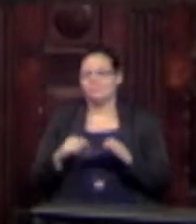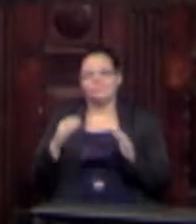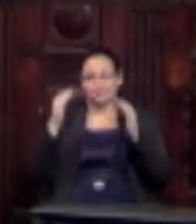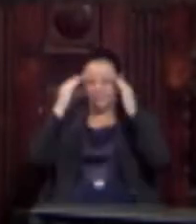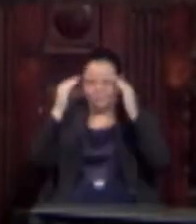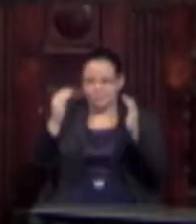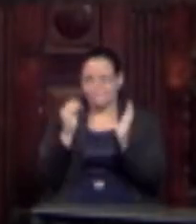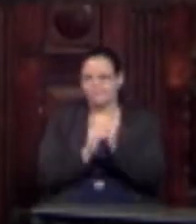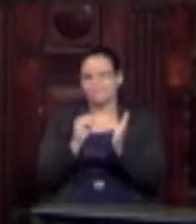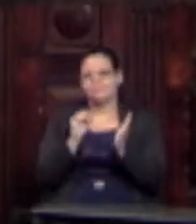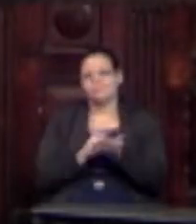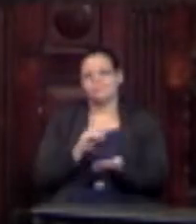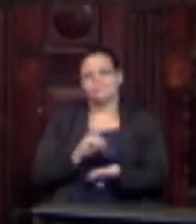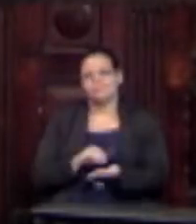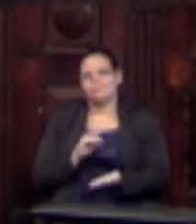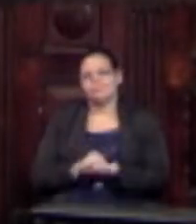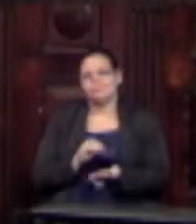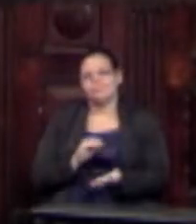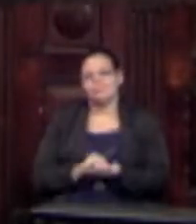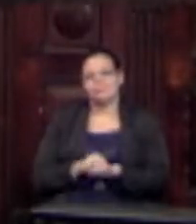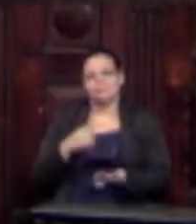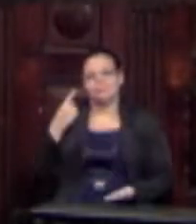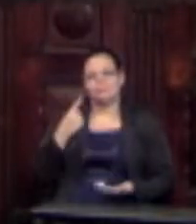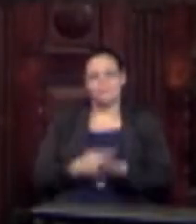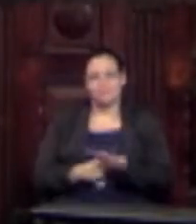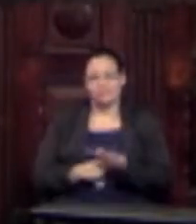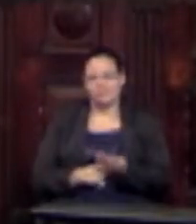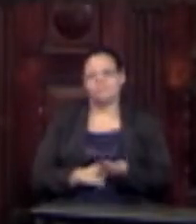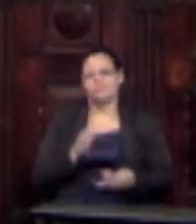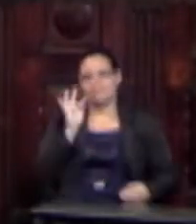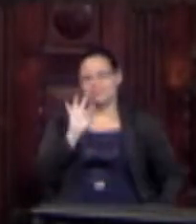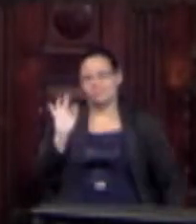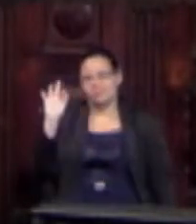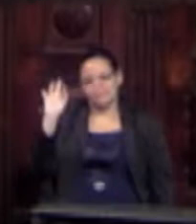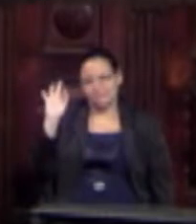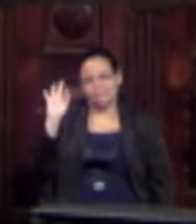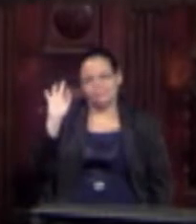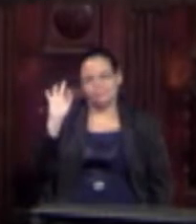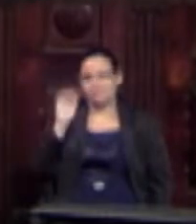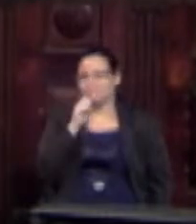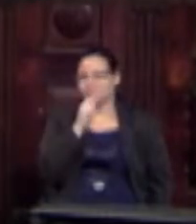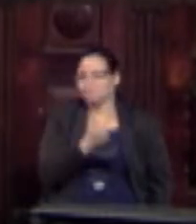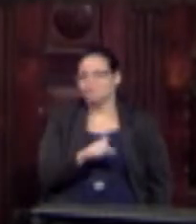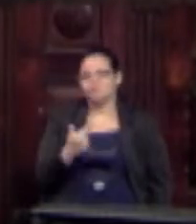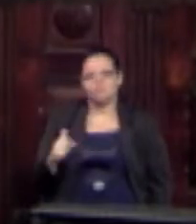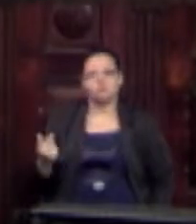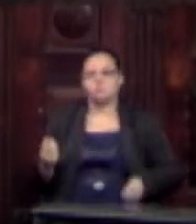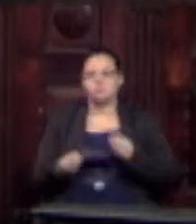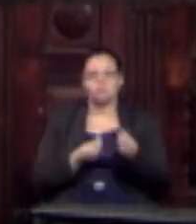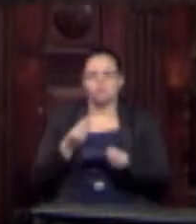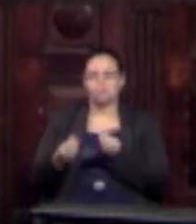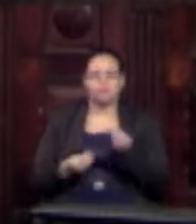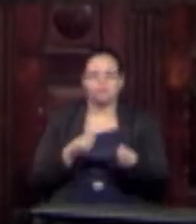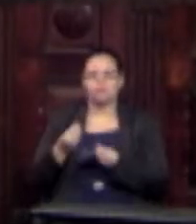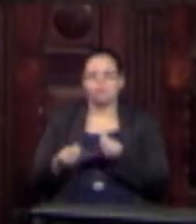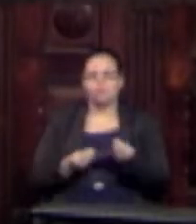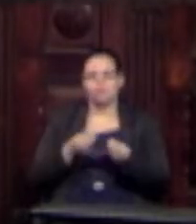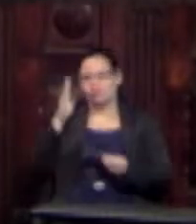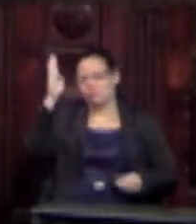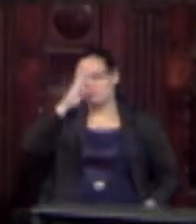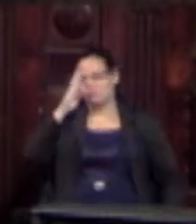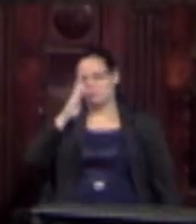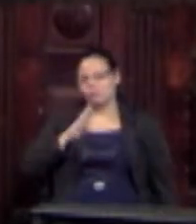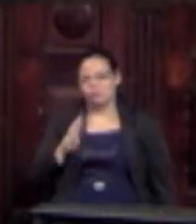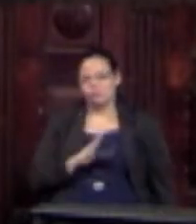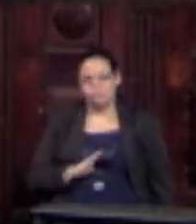desrespeito ao Pacto Federativo. Não tem como o Brasil